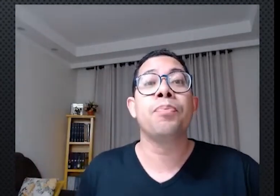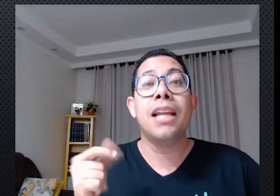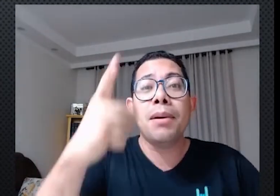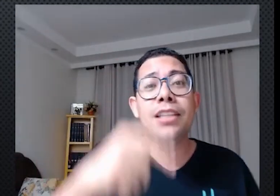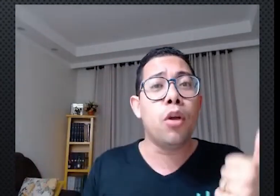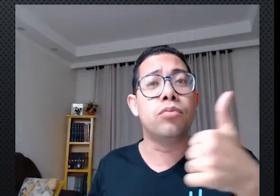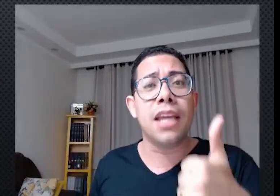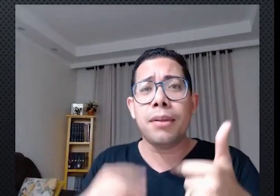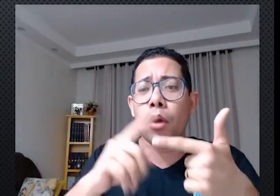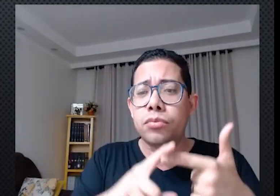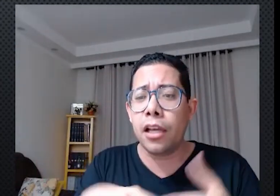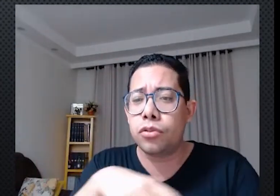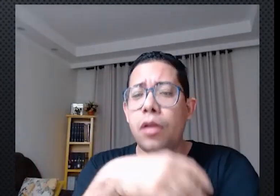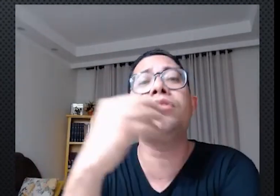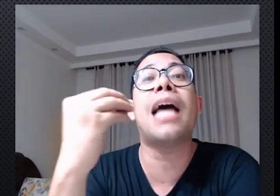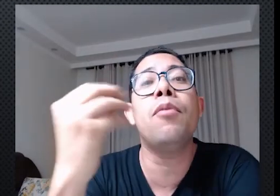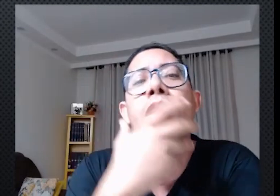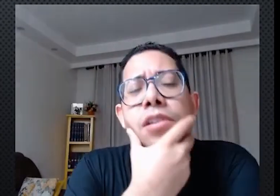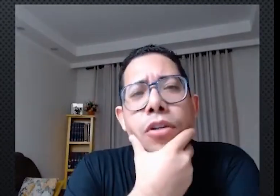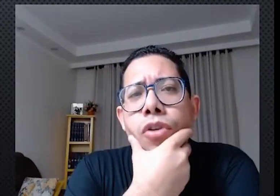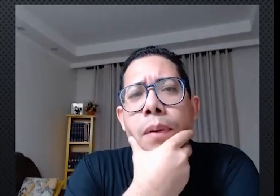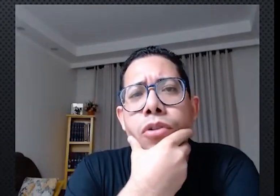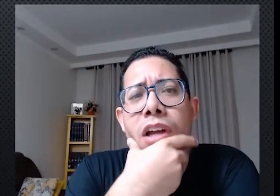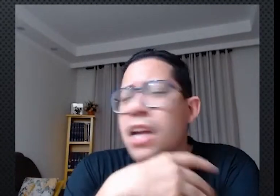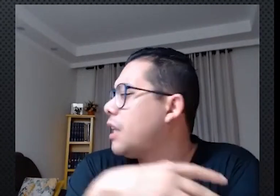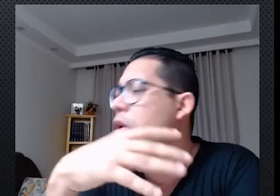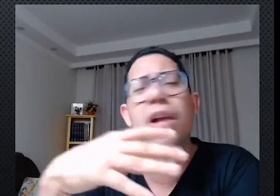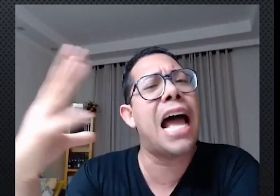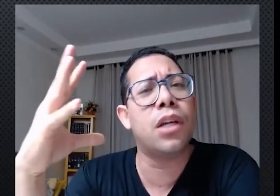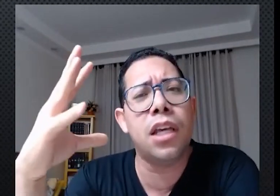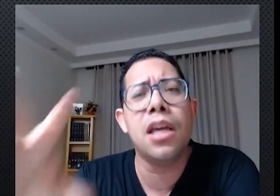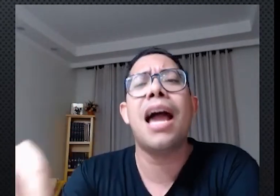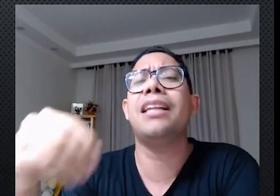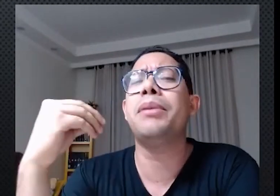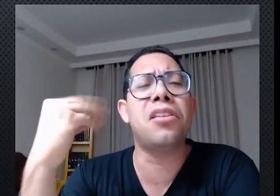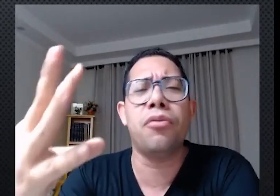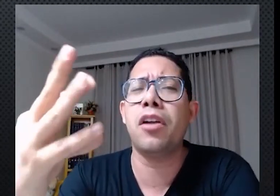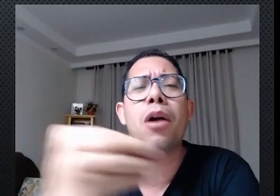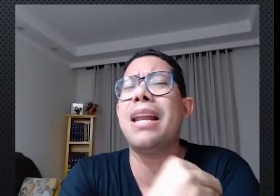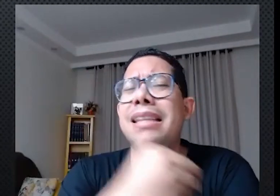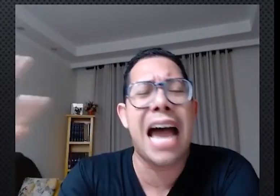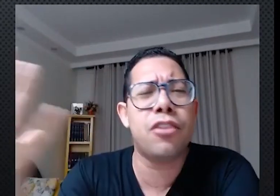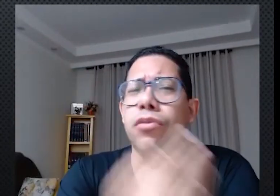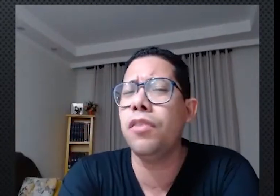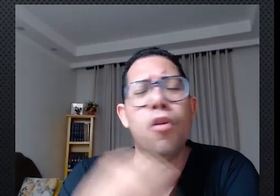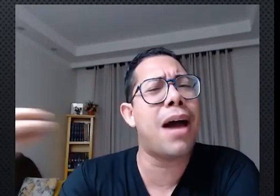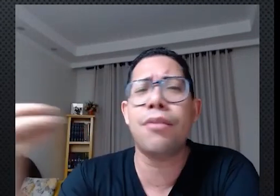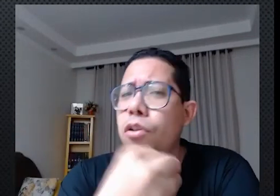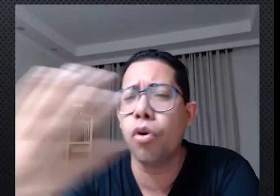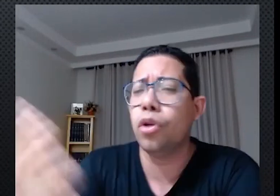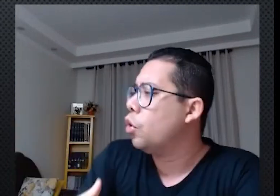pastor, lembra que você me deu o tema, deu o texto? Você não sabe o quanto você me ajudou, pastor. A gente tem melhorado aqui, a interpretação tá ficando uma qualidade, um